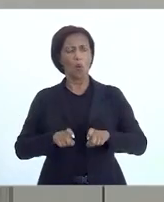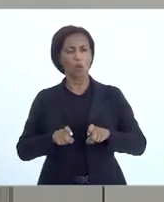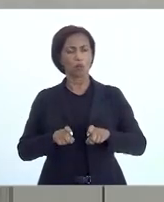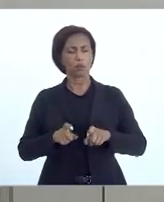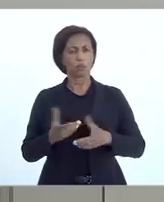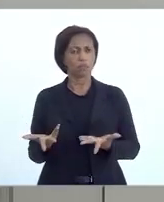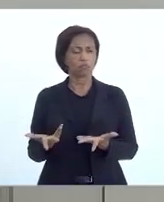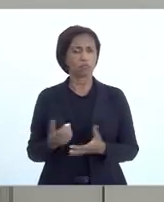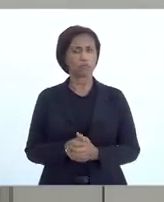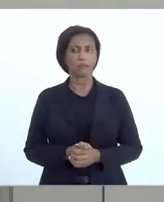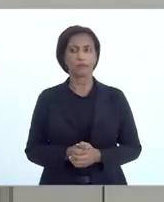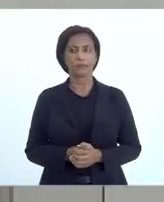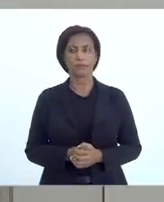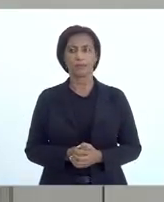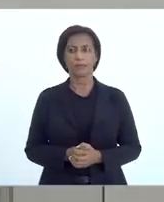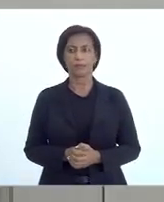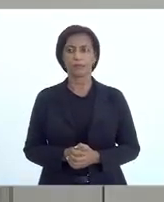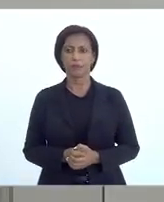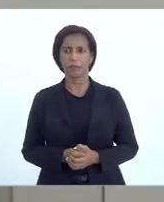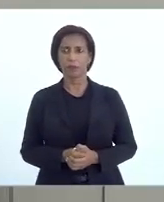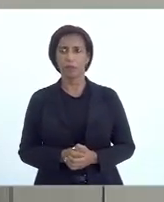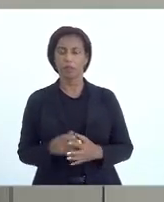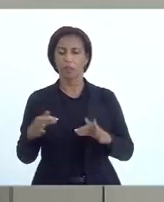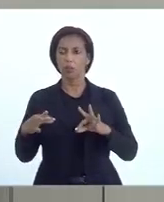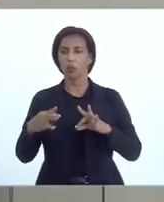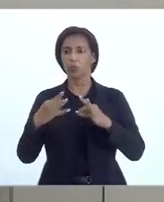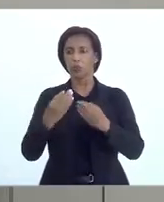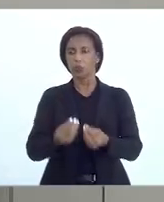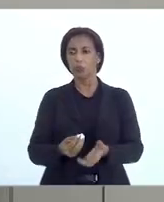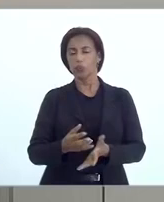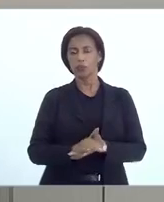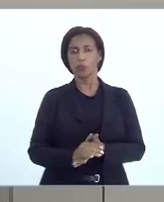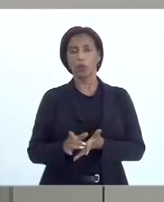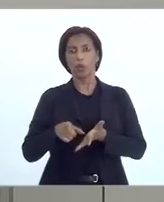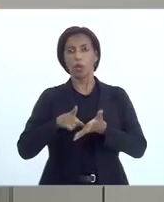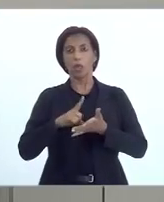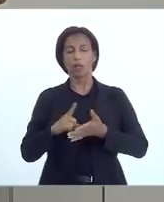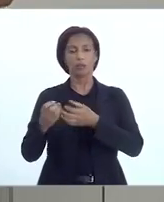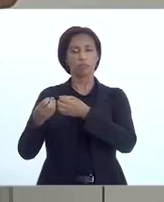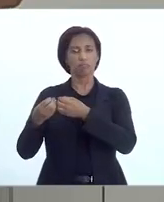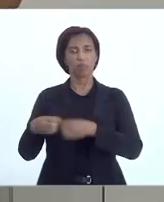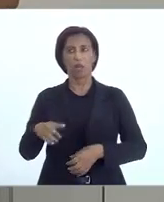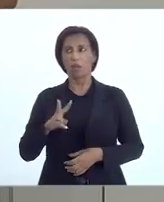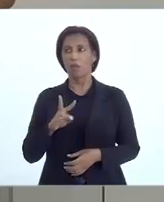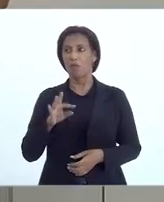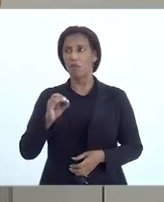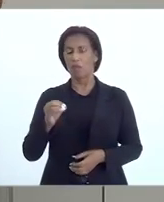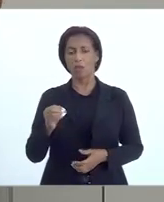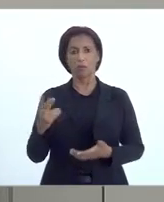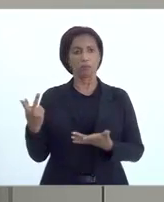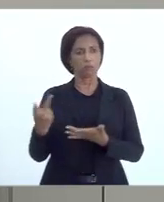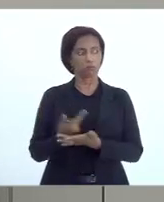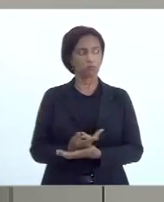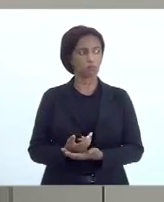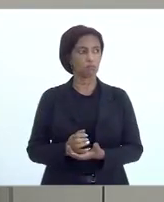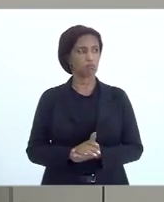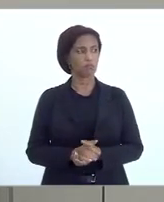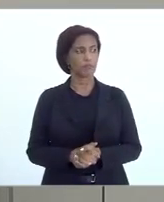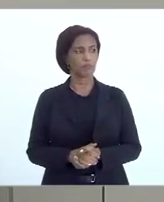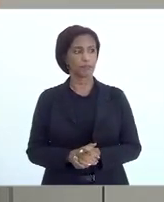cargo e contudo antes da derrubada do veto foi feito aí